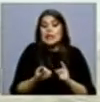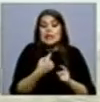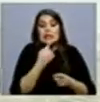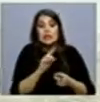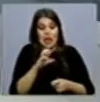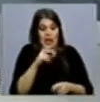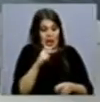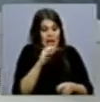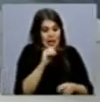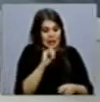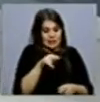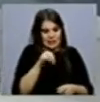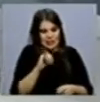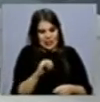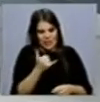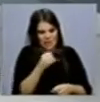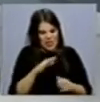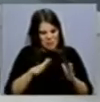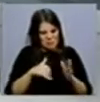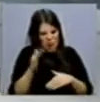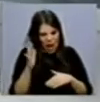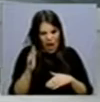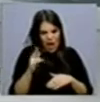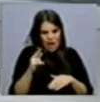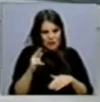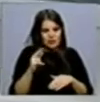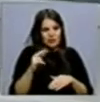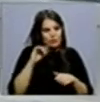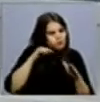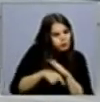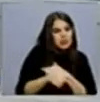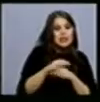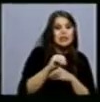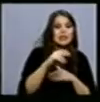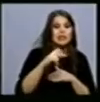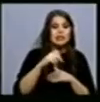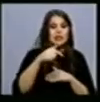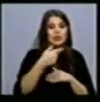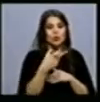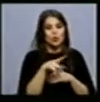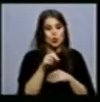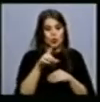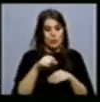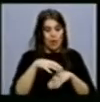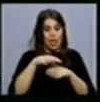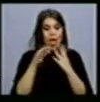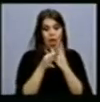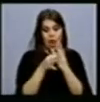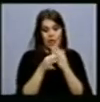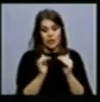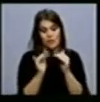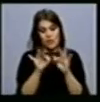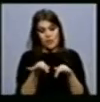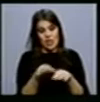Cassini fez mais de 20 mergulhos, digamos assim, entre Saturno e os seus anéis, na fase final da sua vida, antes de ter sido